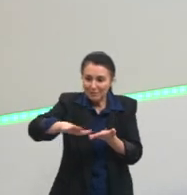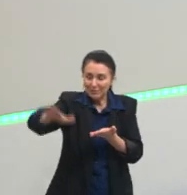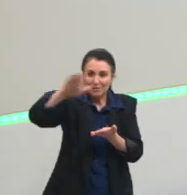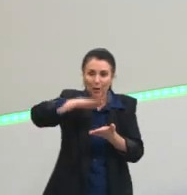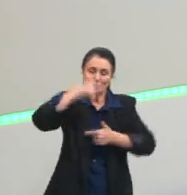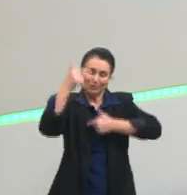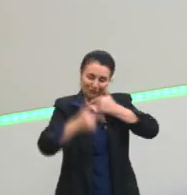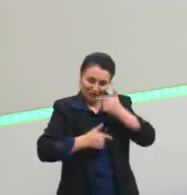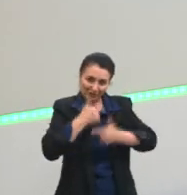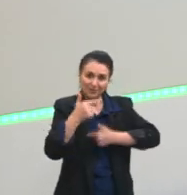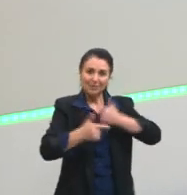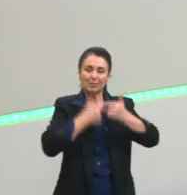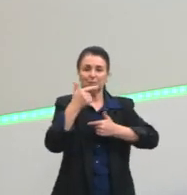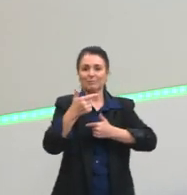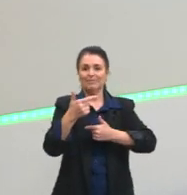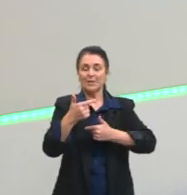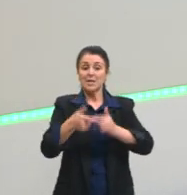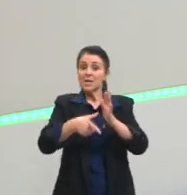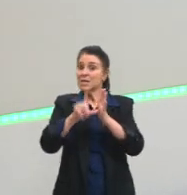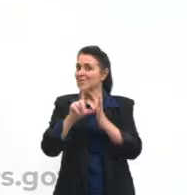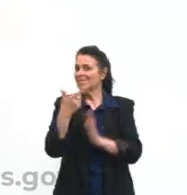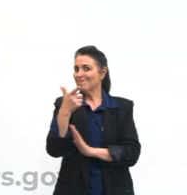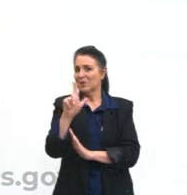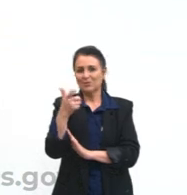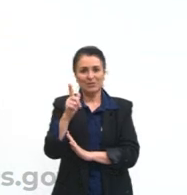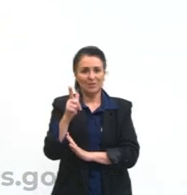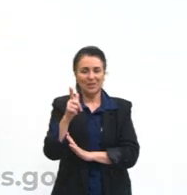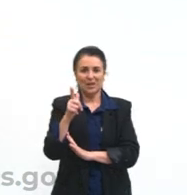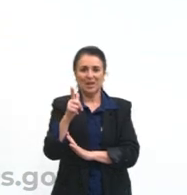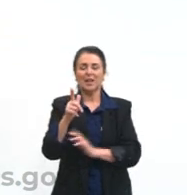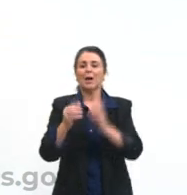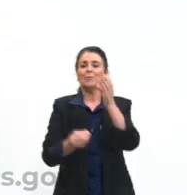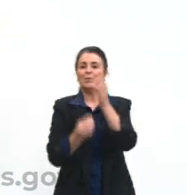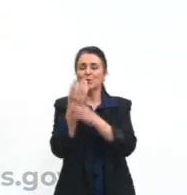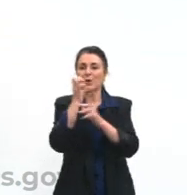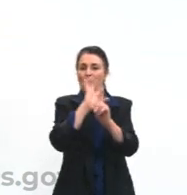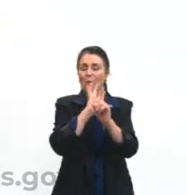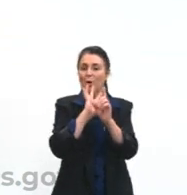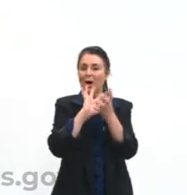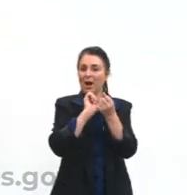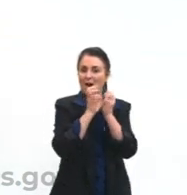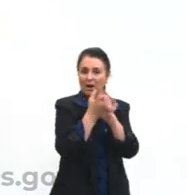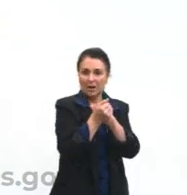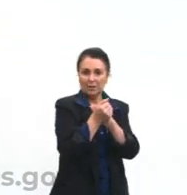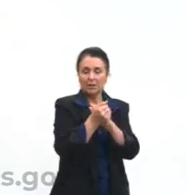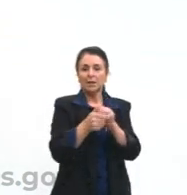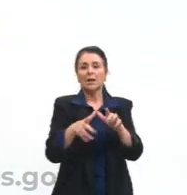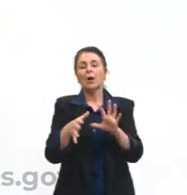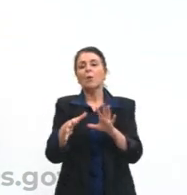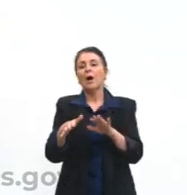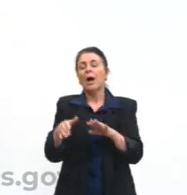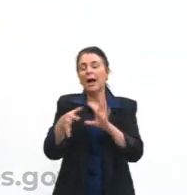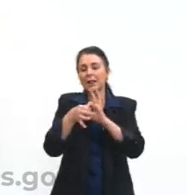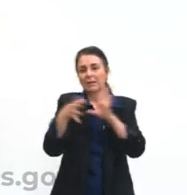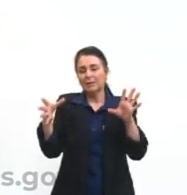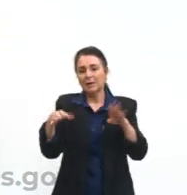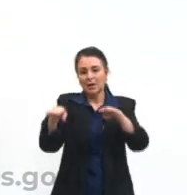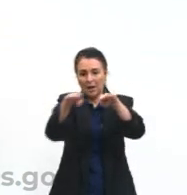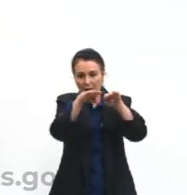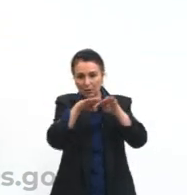que não existia no na produção artesanal a Revolução Francesa liberdade igualdade Fraternidade